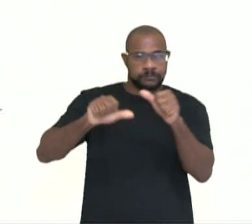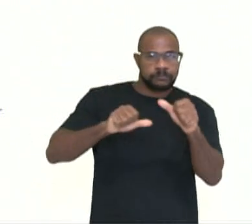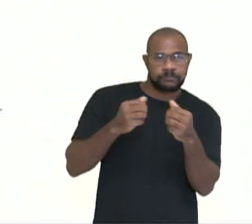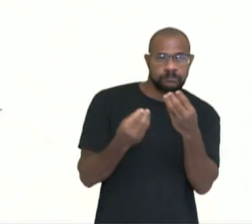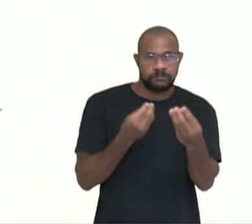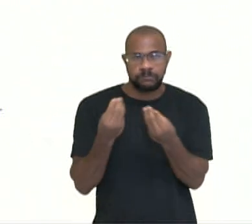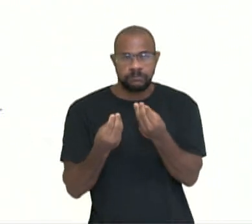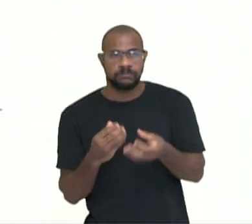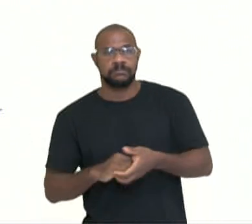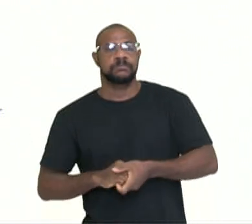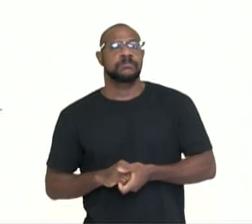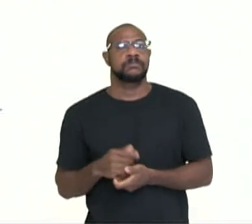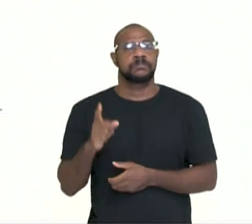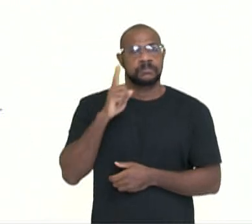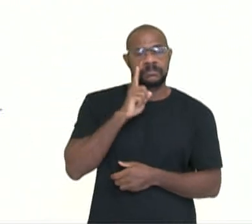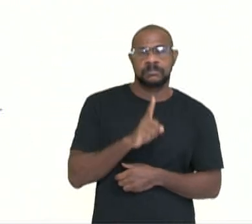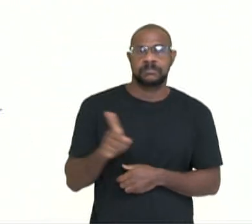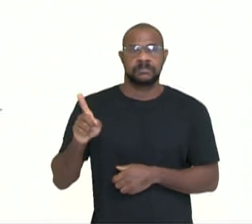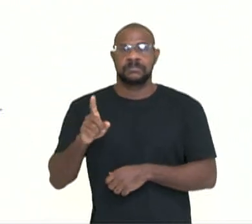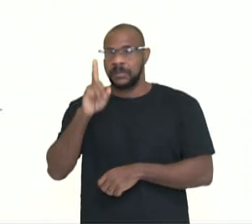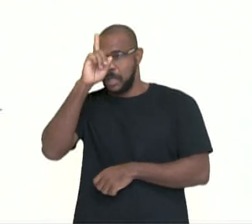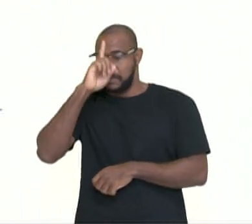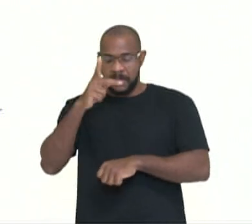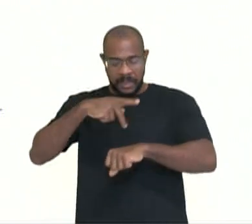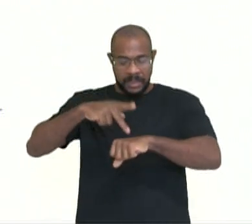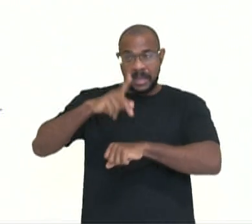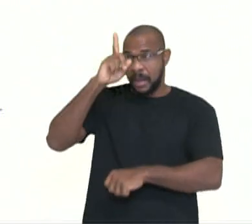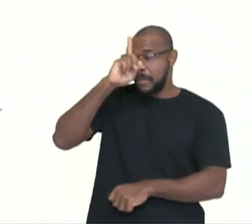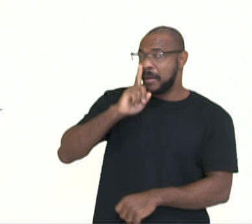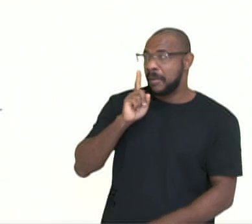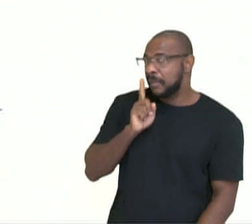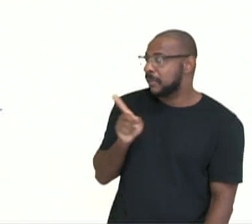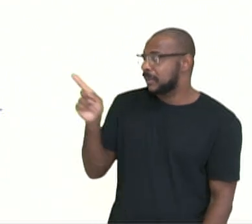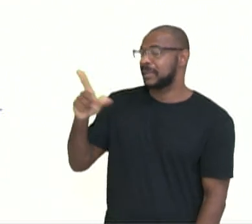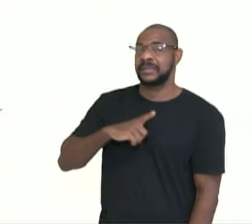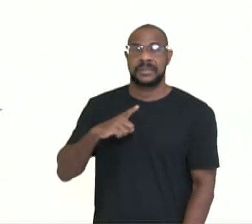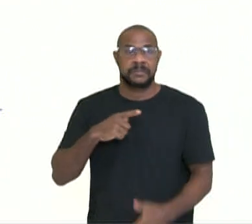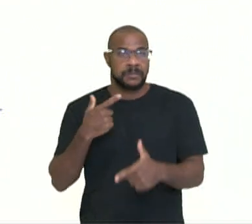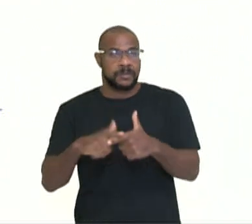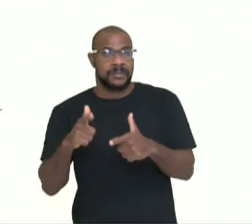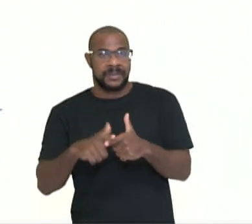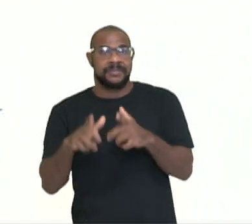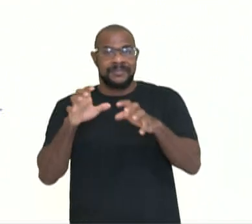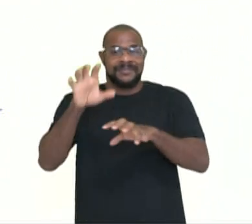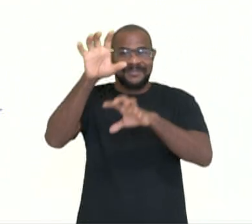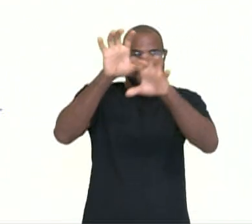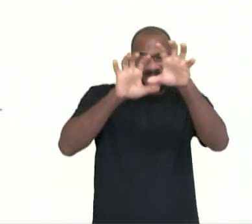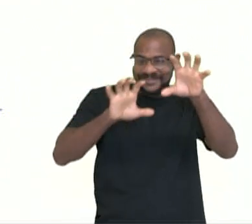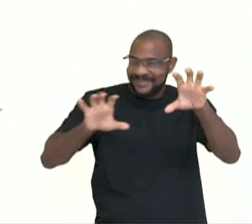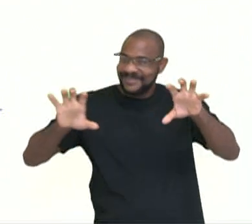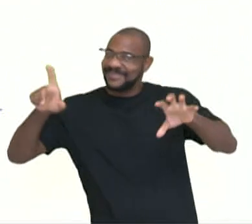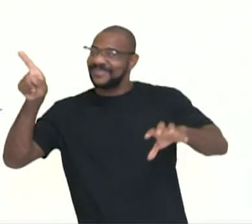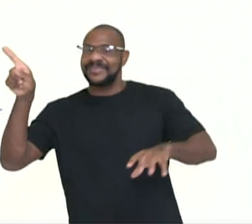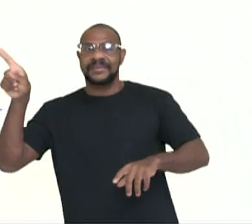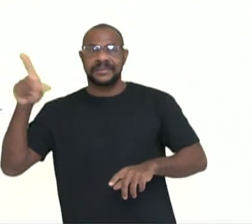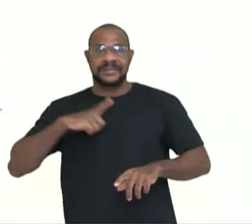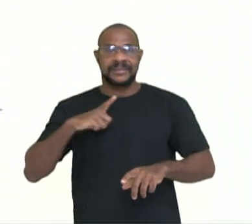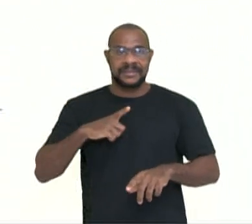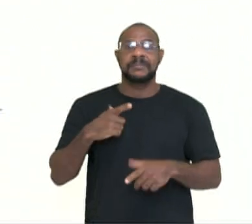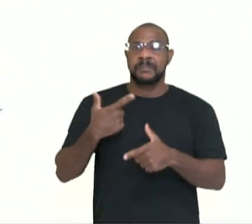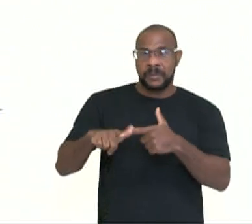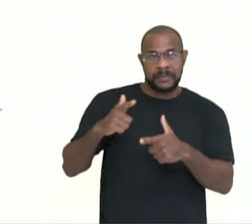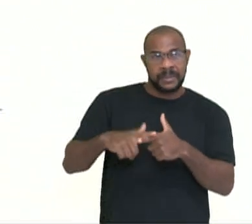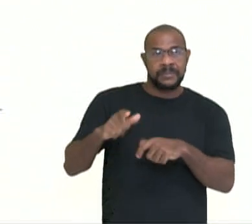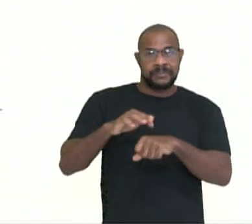parecido. Países em amarelo ali é que tem casos do mosquito, mas não tem nenhum caso de Zika, e o verdinho onde não